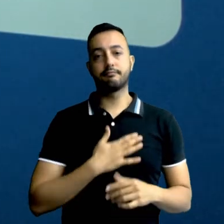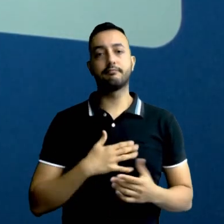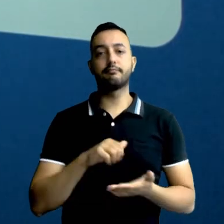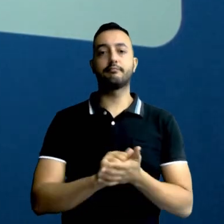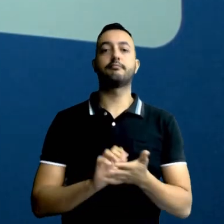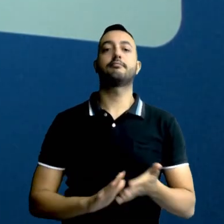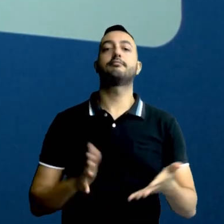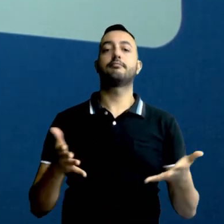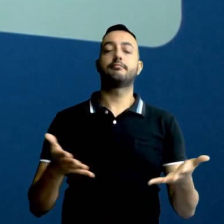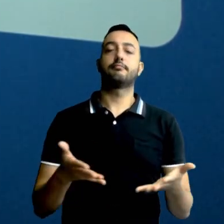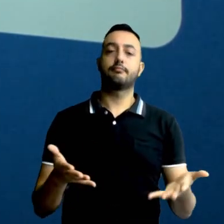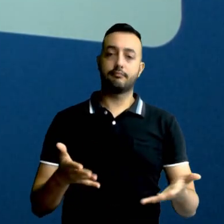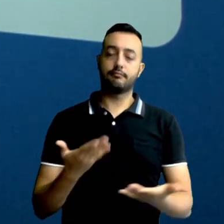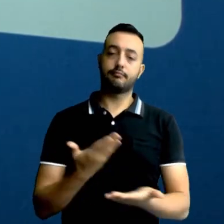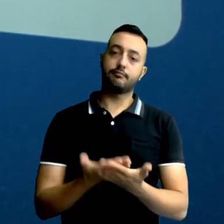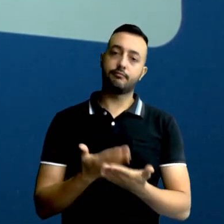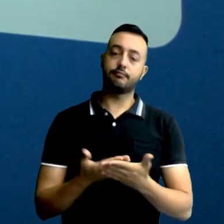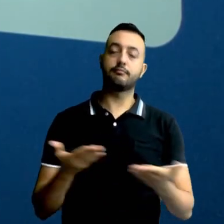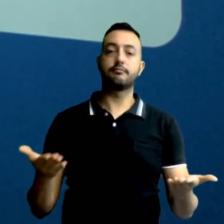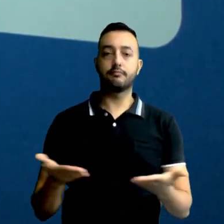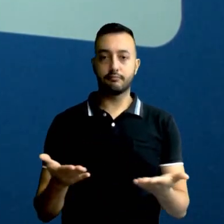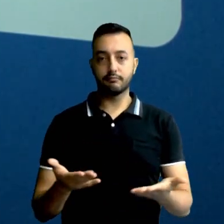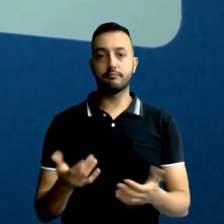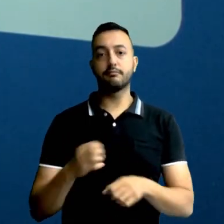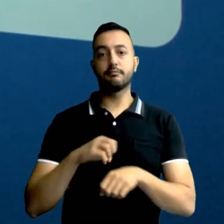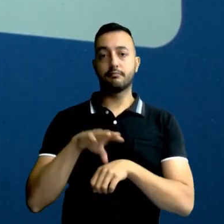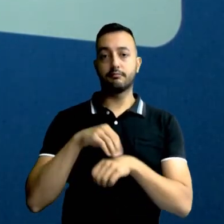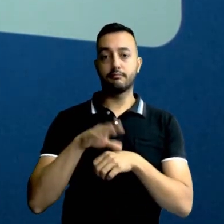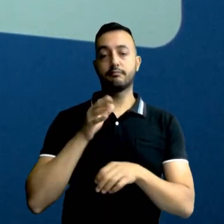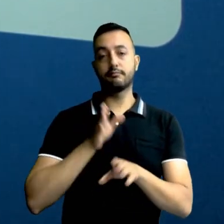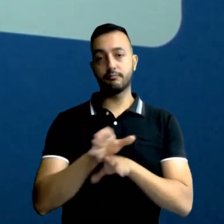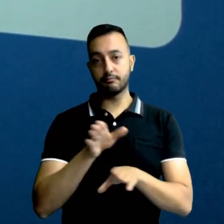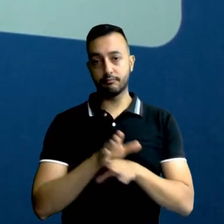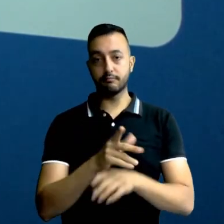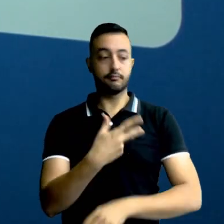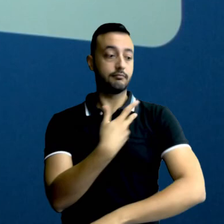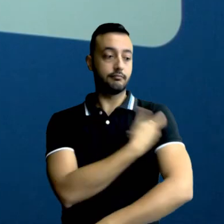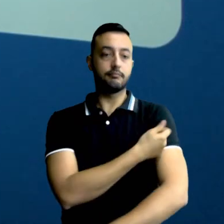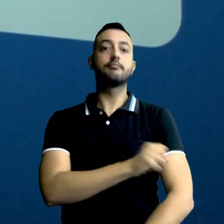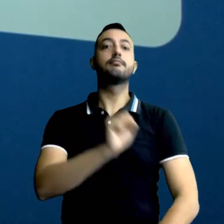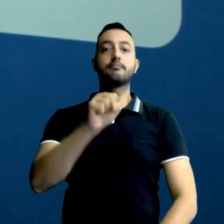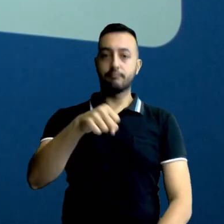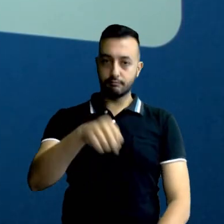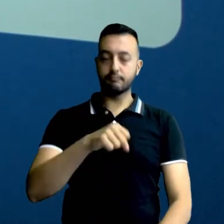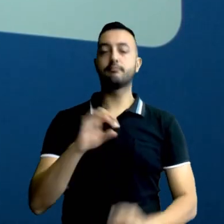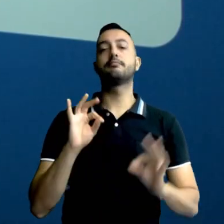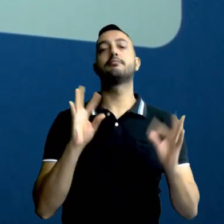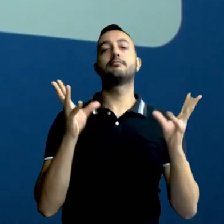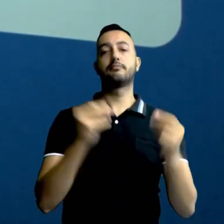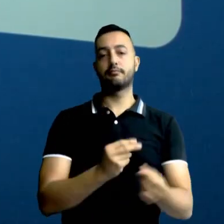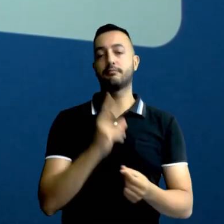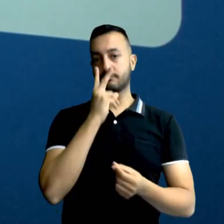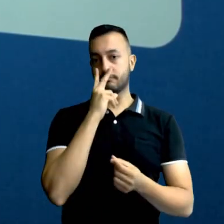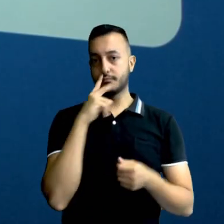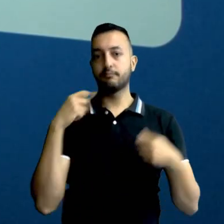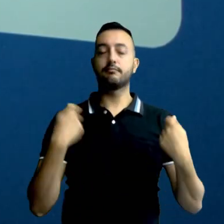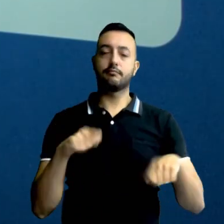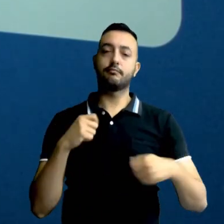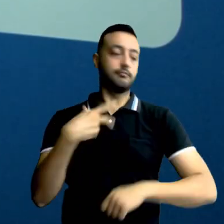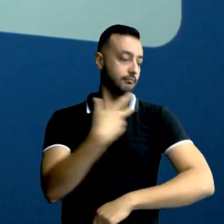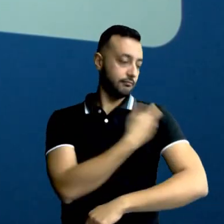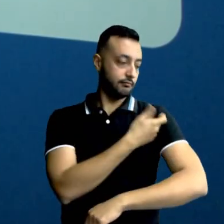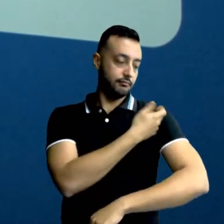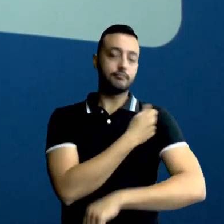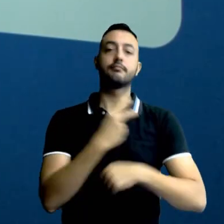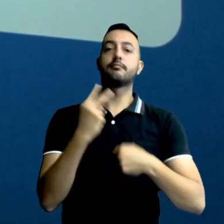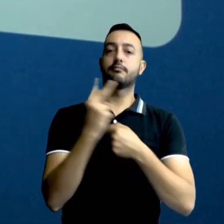da atividade de hoje tá da nossa aula de hoje o recado que eu deixo aqui é vacina assim convida a todos vitoriense Já tomaram